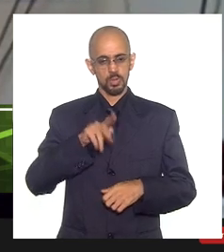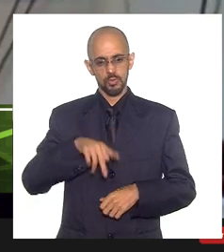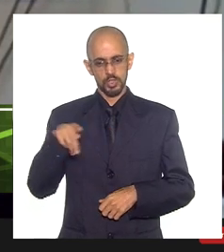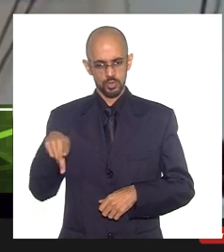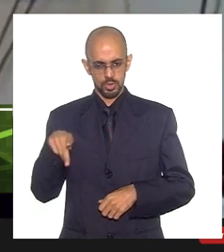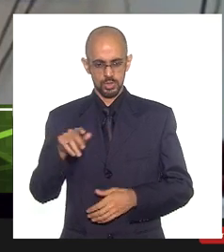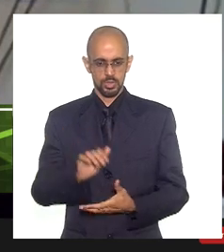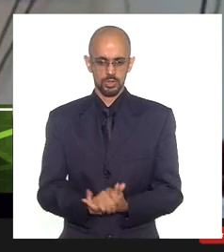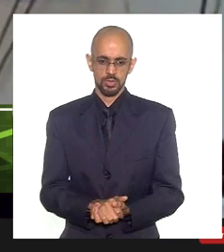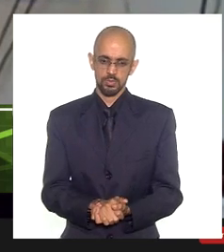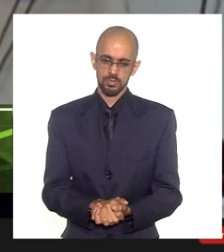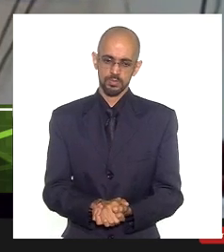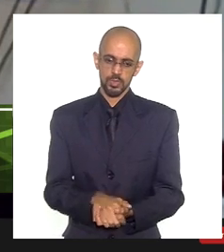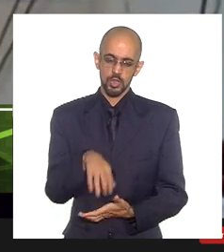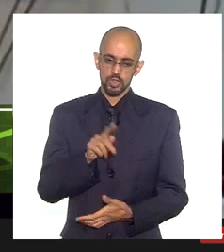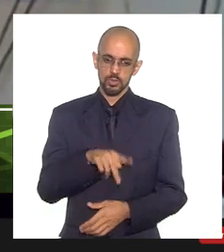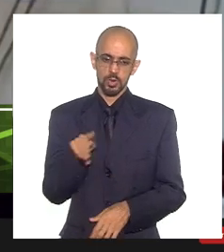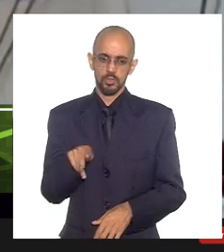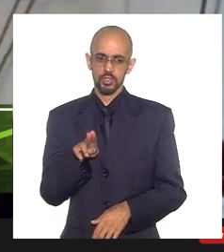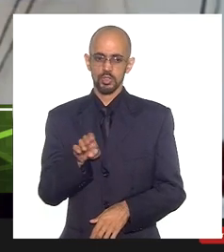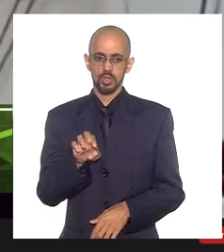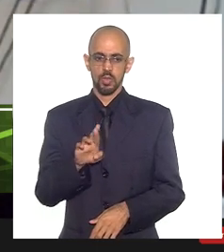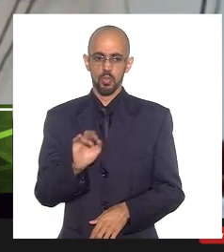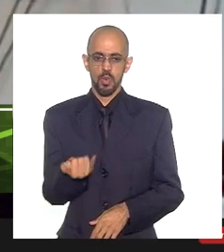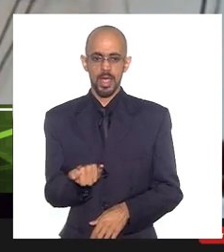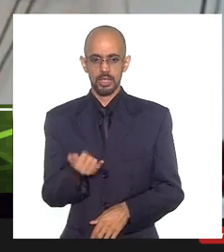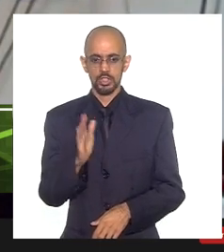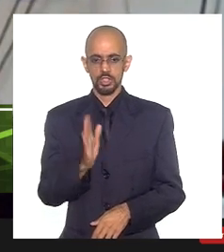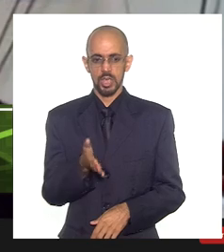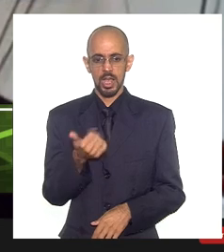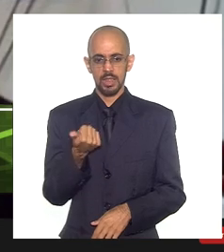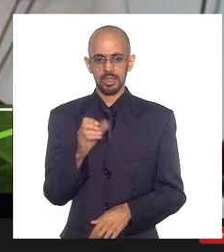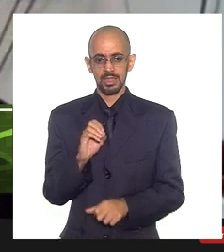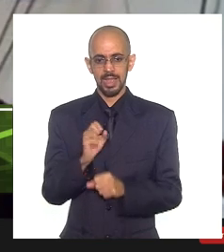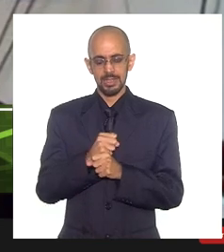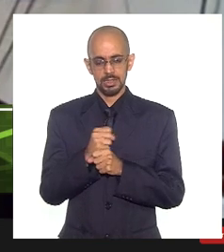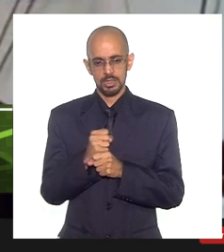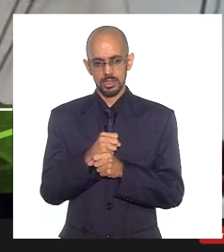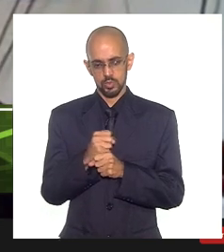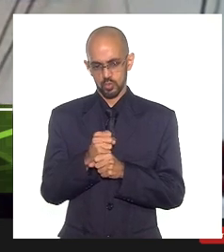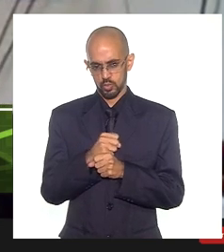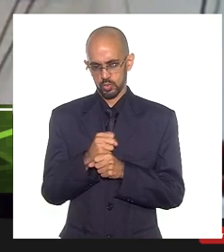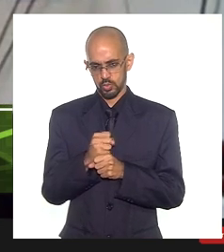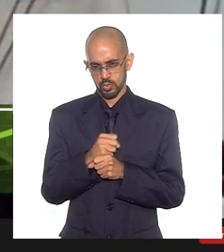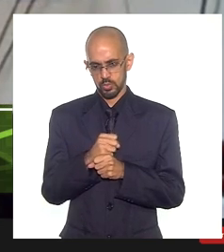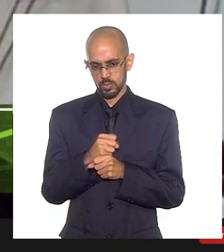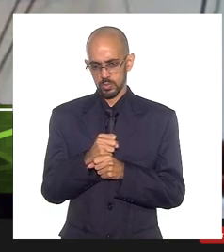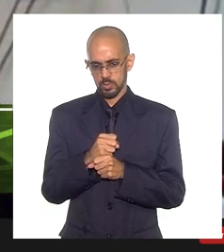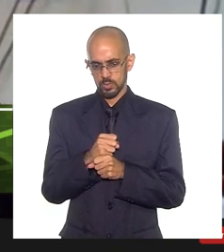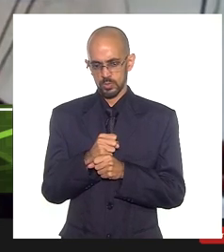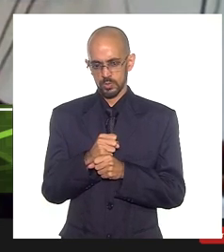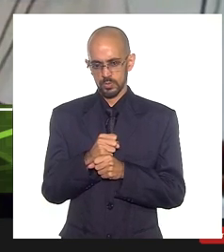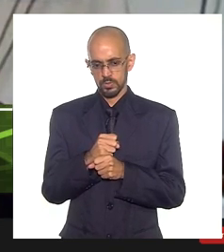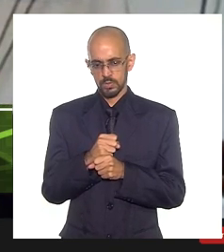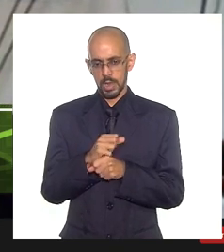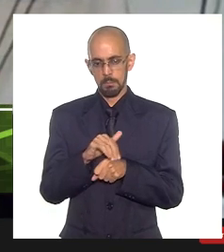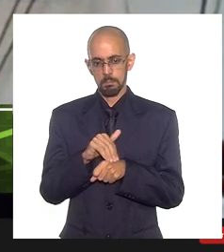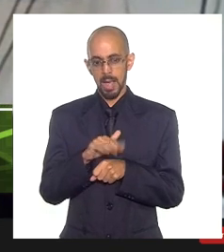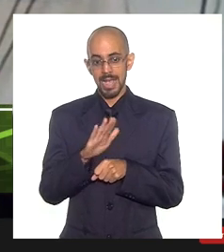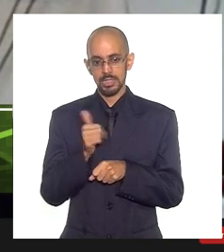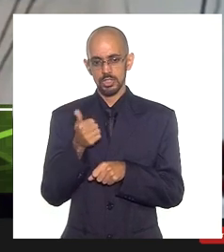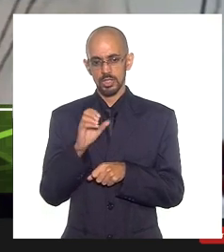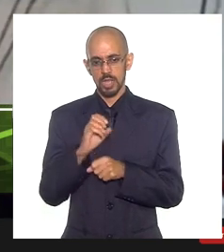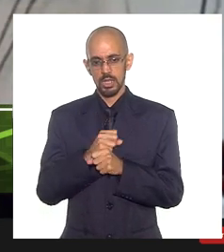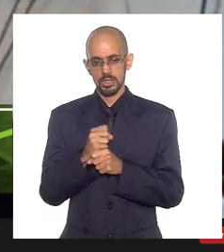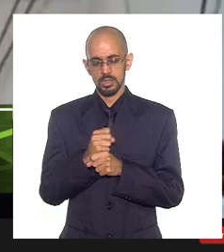os professores da UERG estão há 10 anos há mais de uma década na verdade 10 anos é pouco há mais de uma década